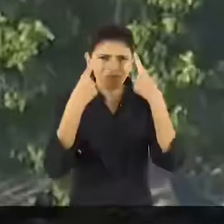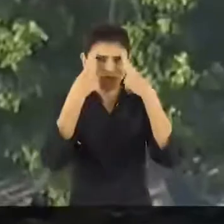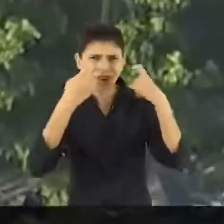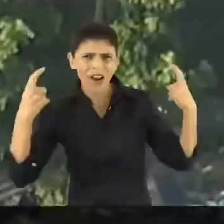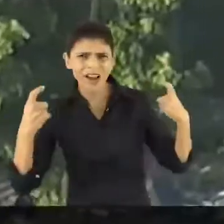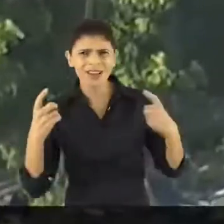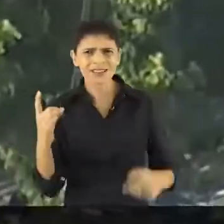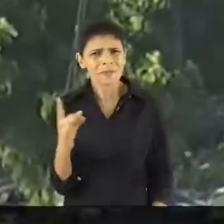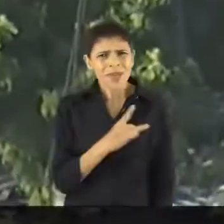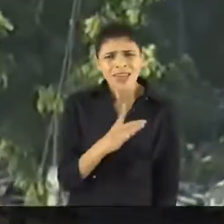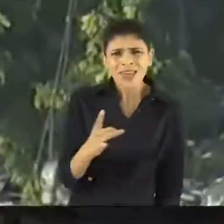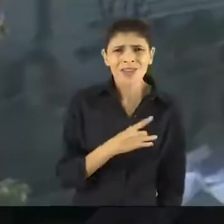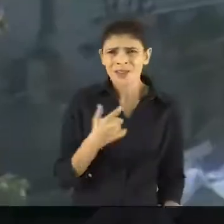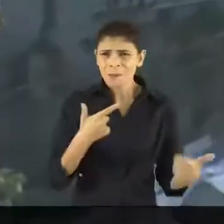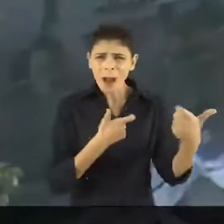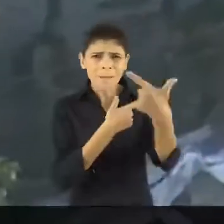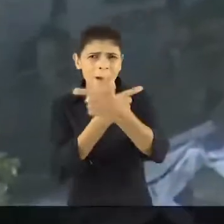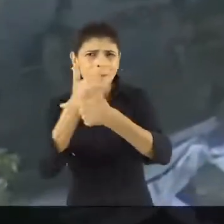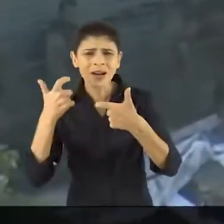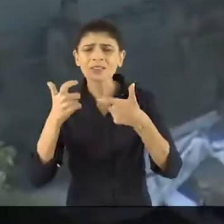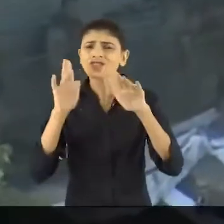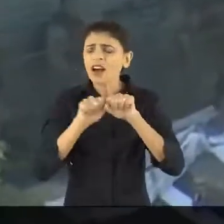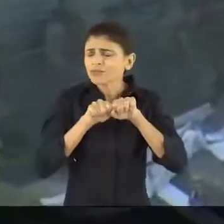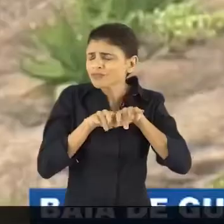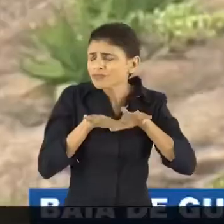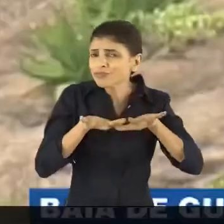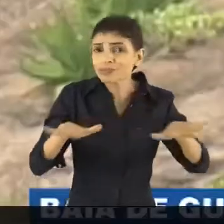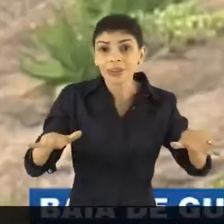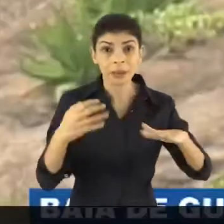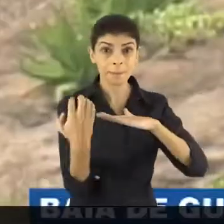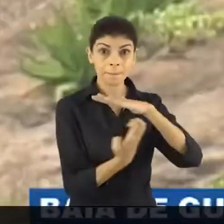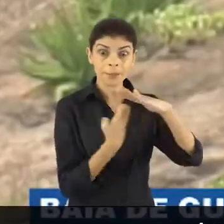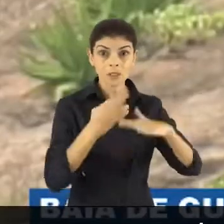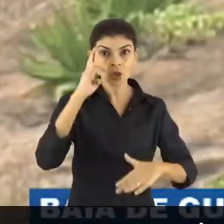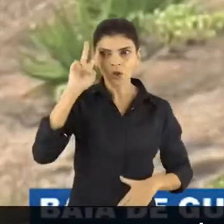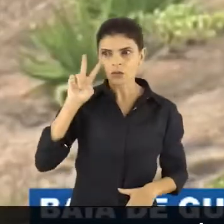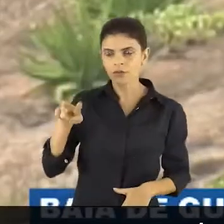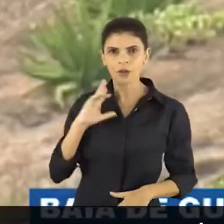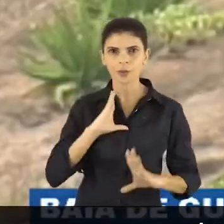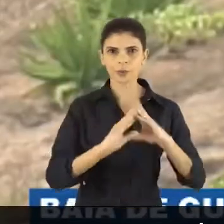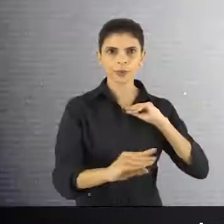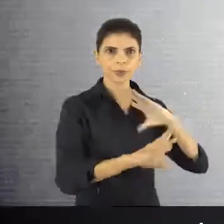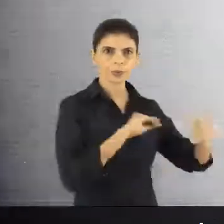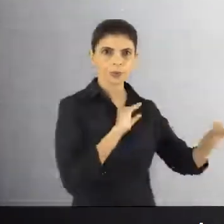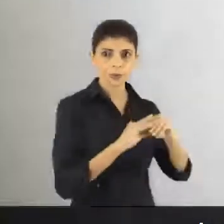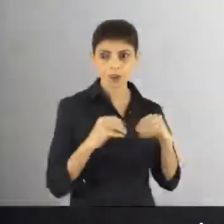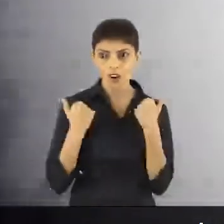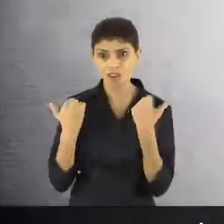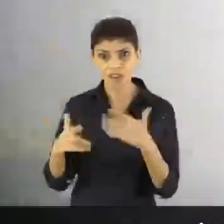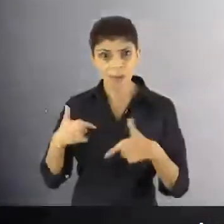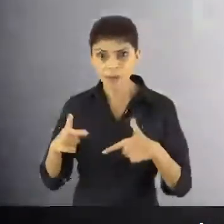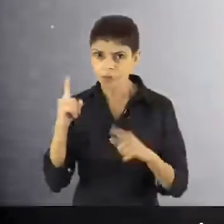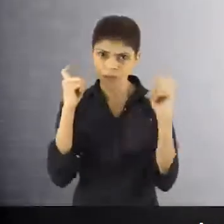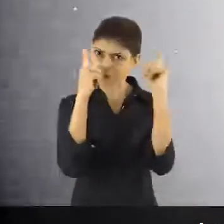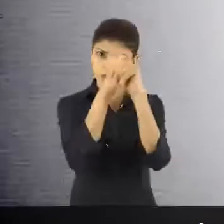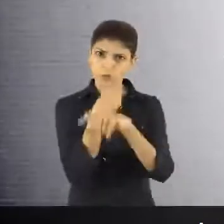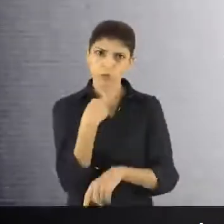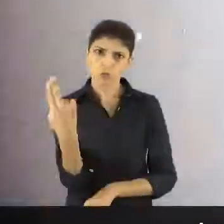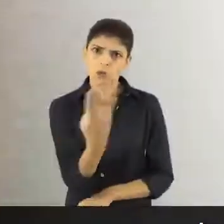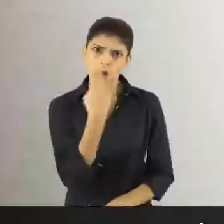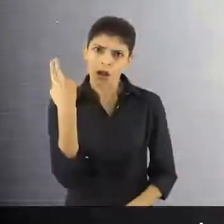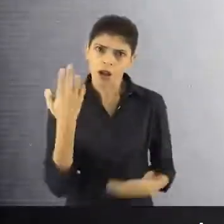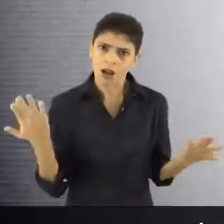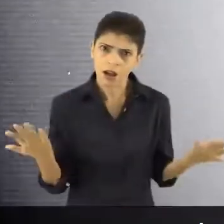de viver com medo de tiroteios e balas perdidas. A violência afugenta as empresas e o emprego fica